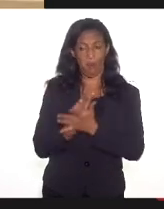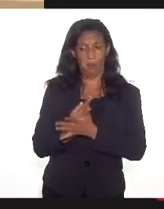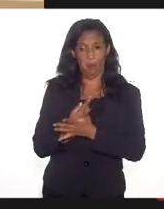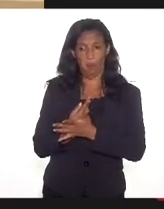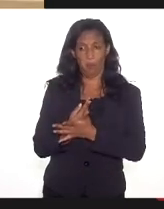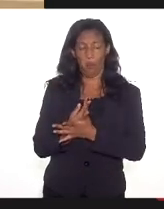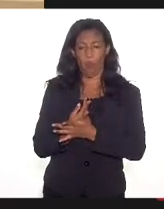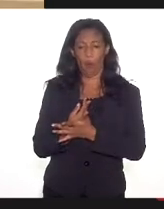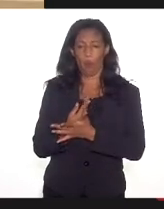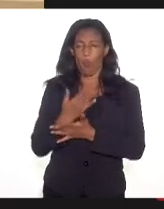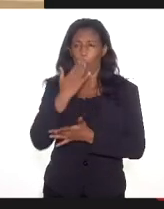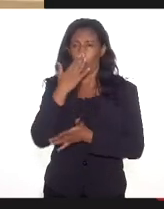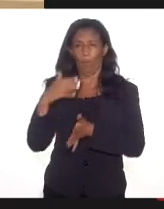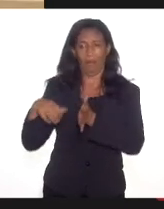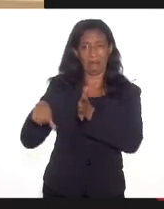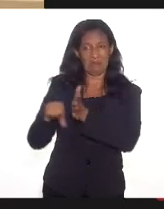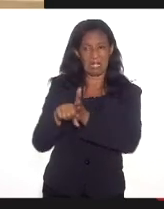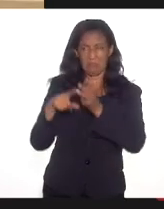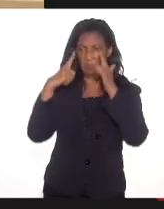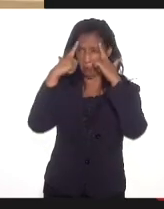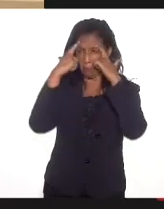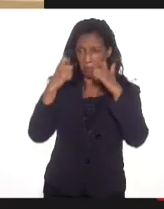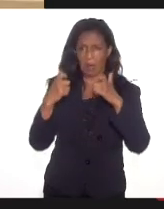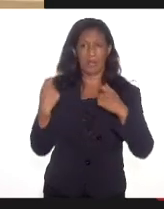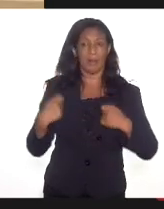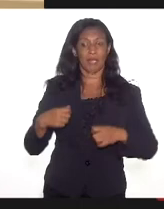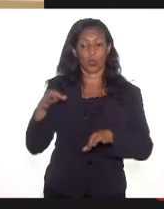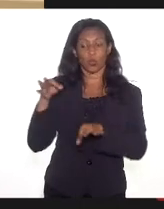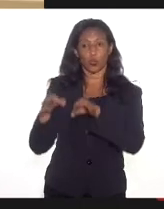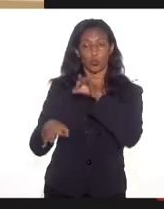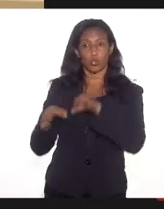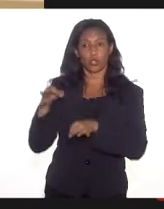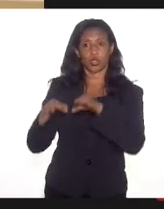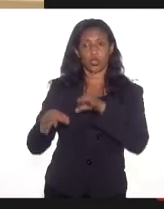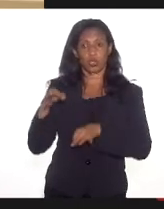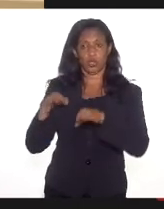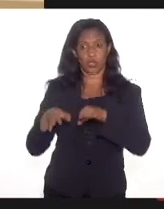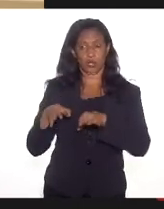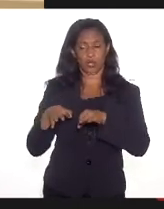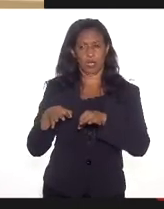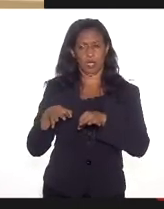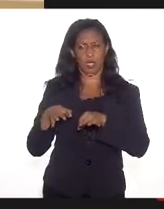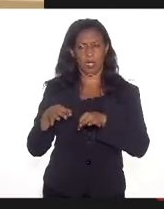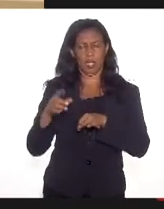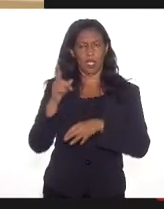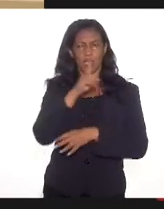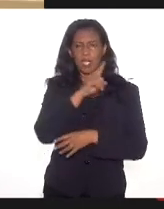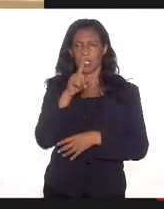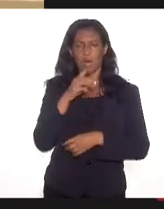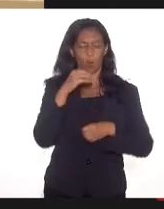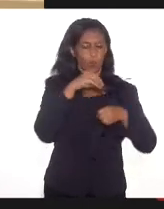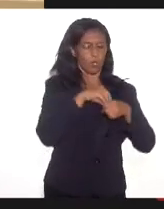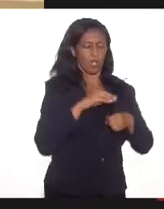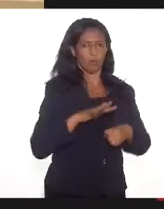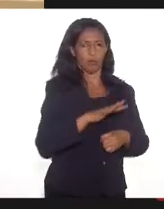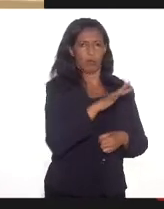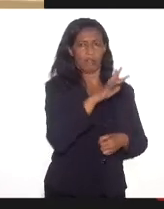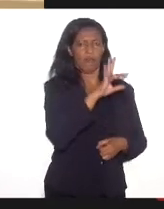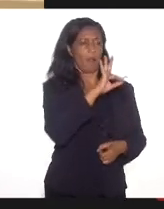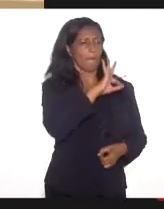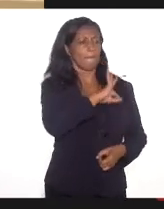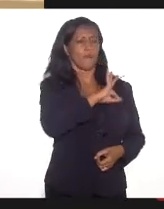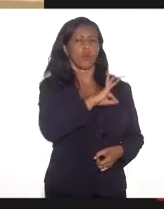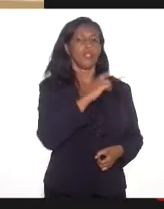tipo de crime elas precisam ser julgadas pela justiça e não julgadas dentro da favela por um policial que vai